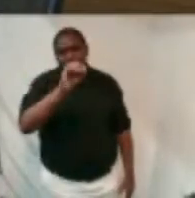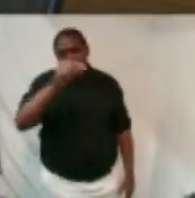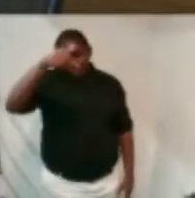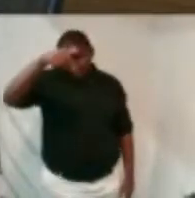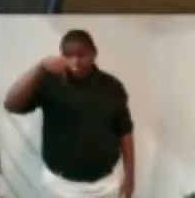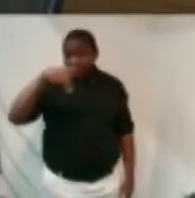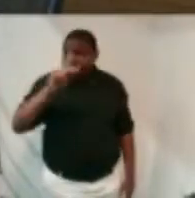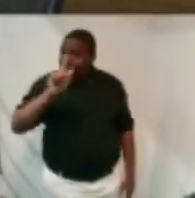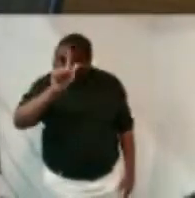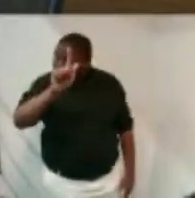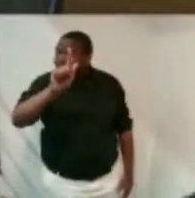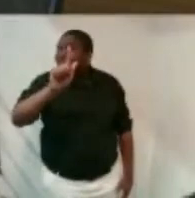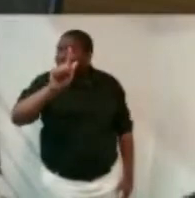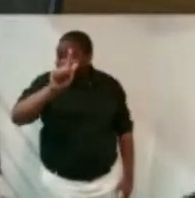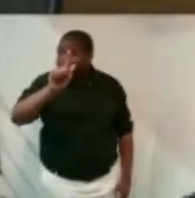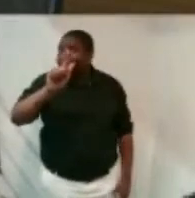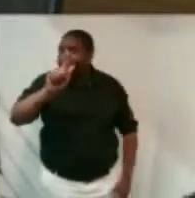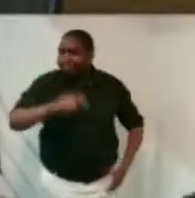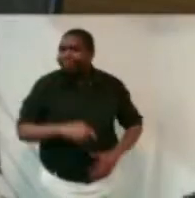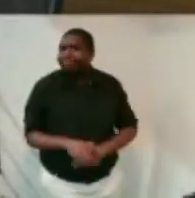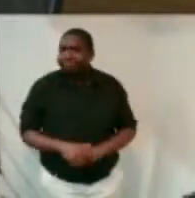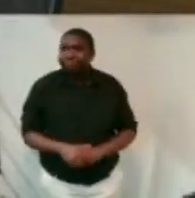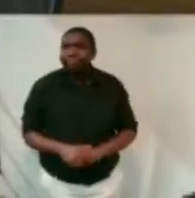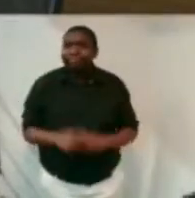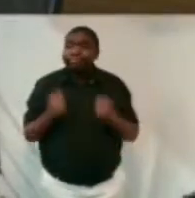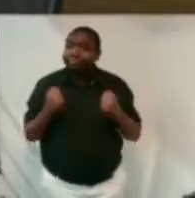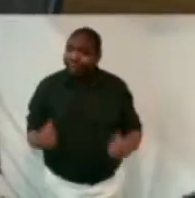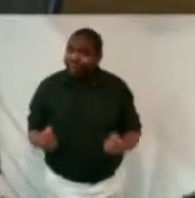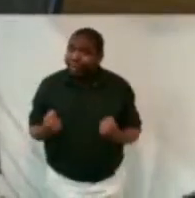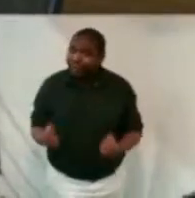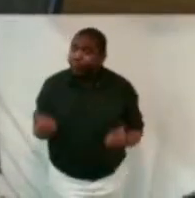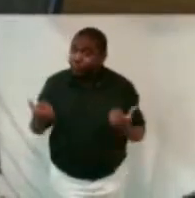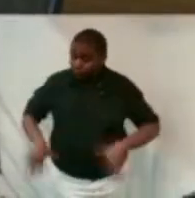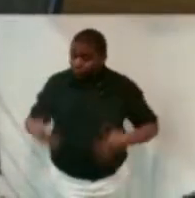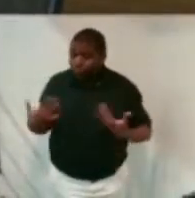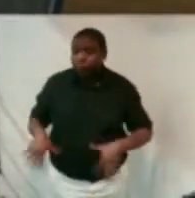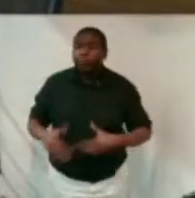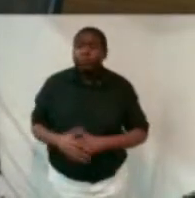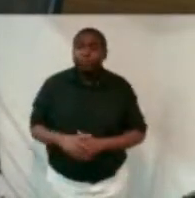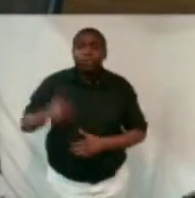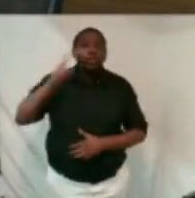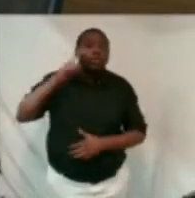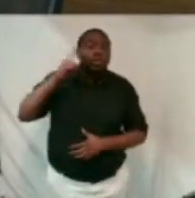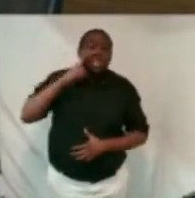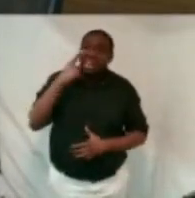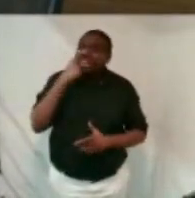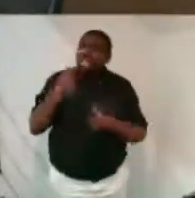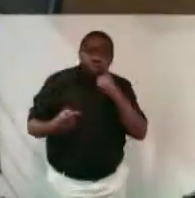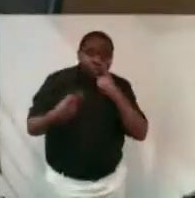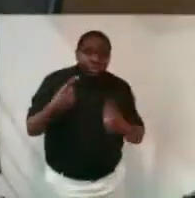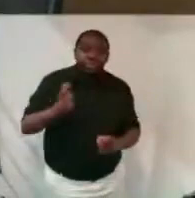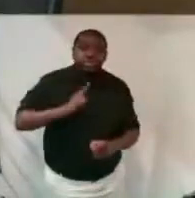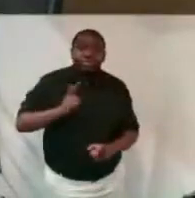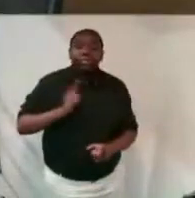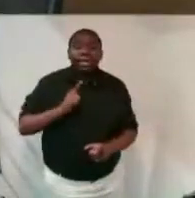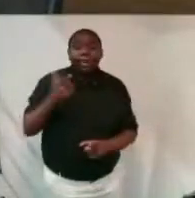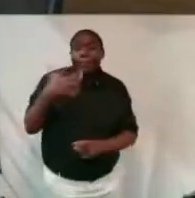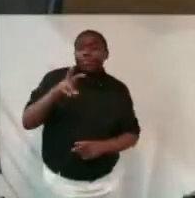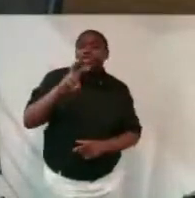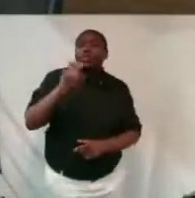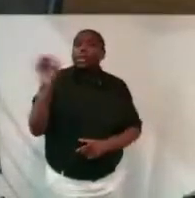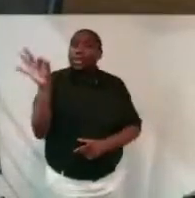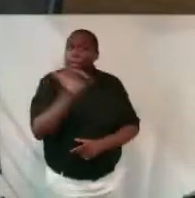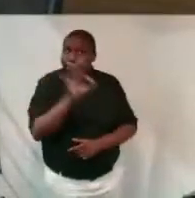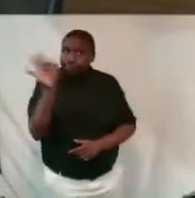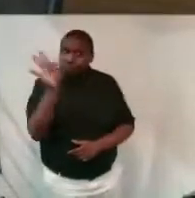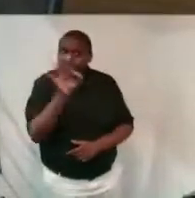quilos de resíduo. Das milhares de toneladas de lixo produzidas todos os dias no Brasil, cerca de 50% desta